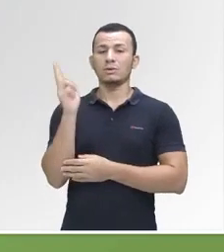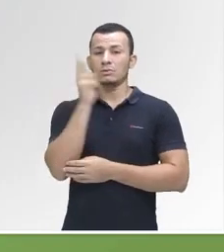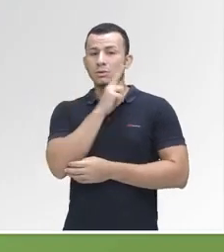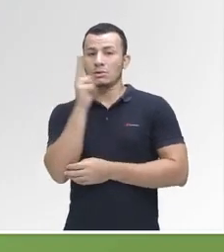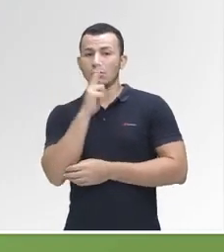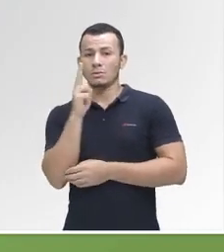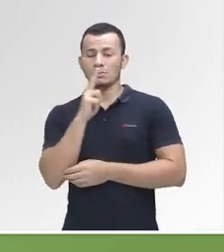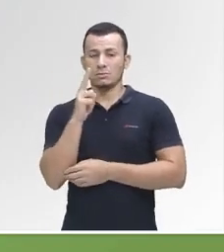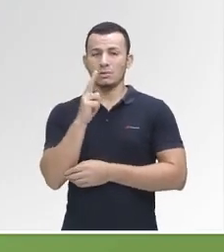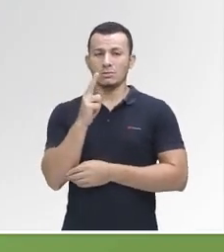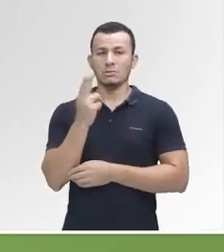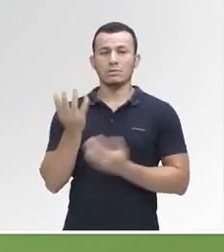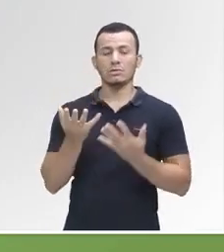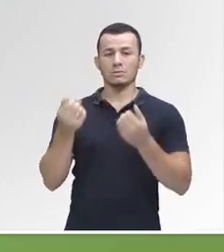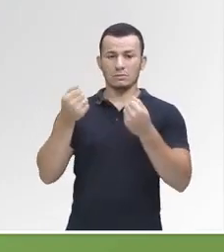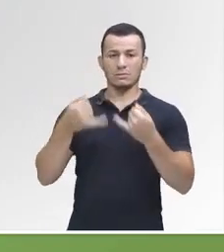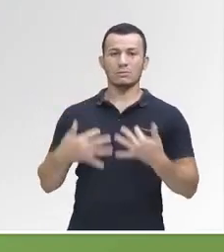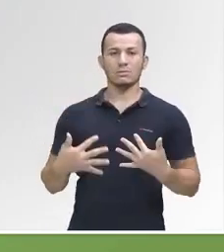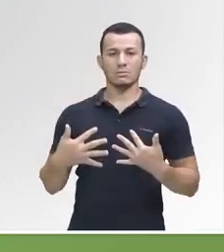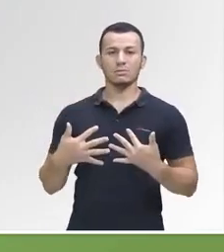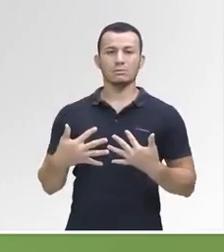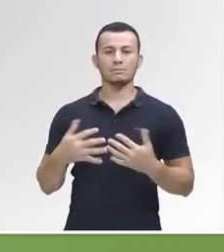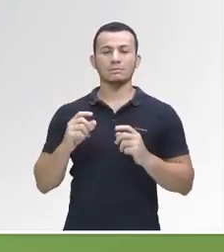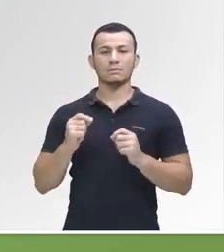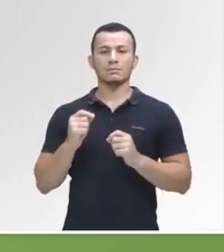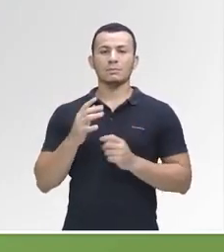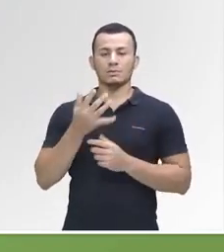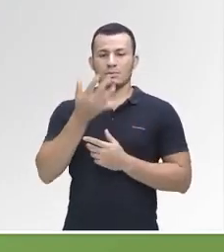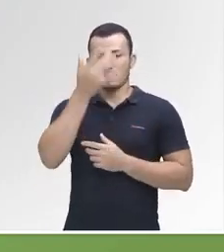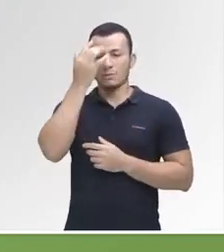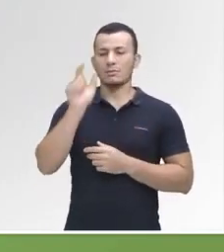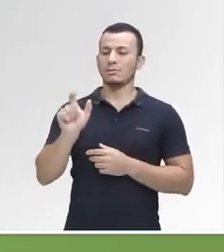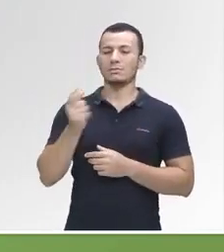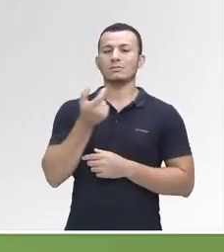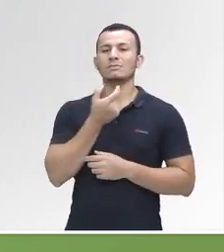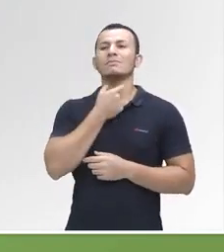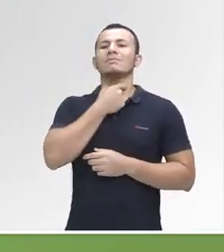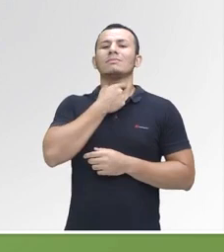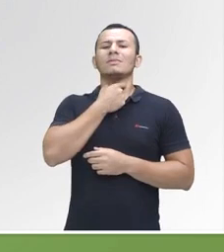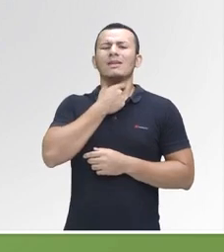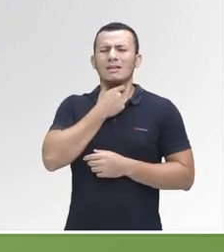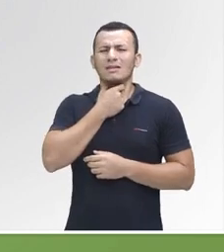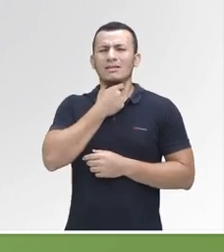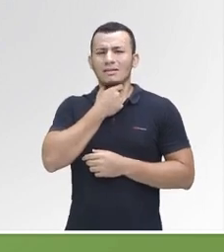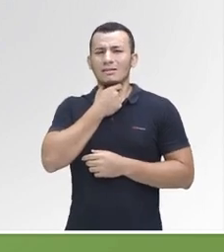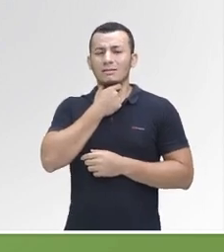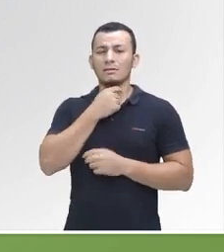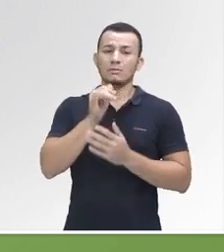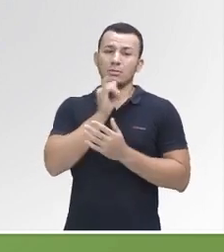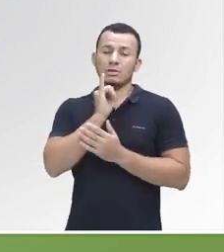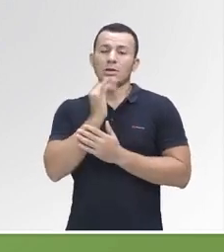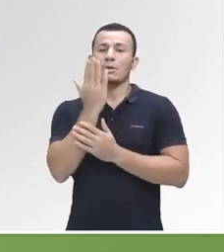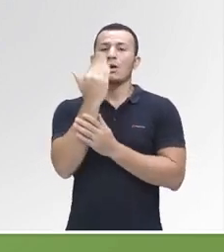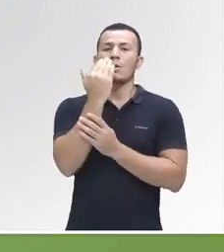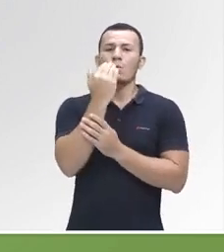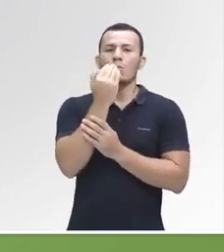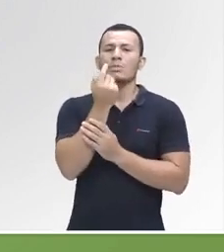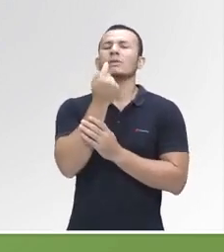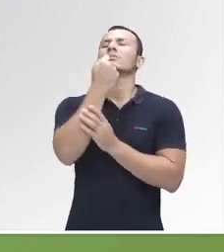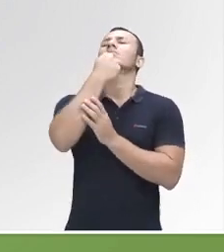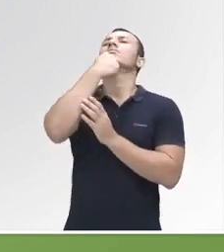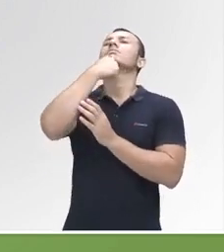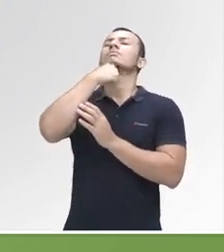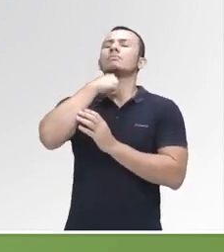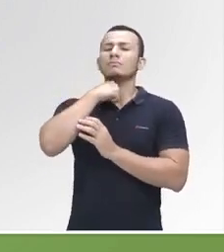que nós vamos ver agora, que é no caso de engasgo. Ocorre quando algum alimento ou um